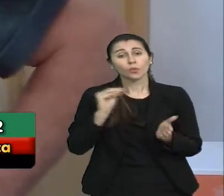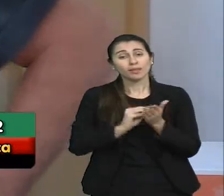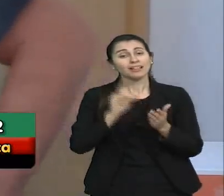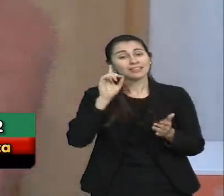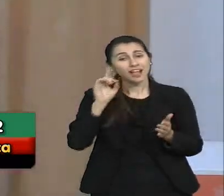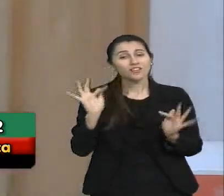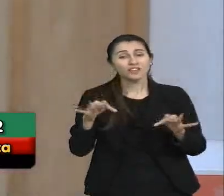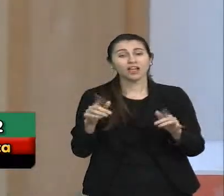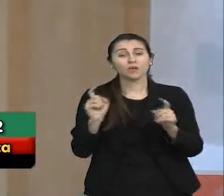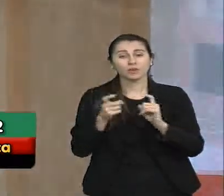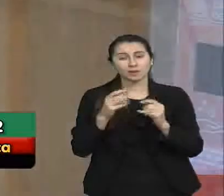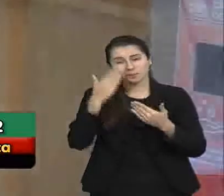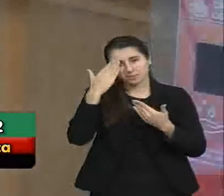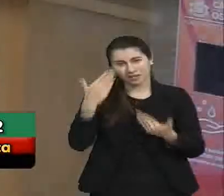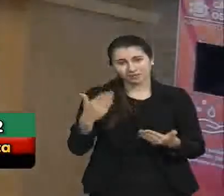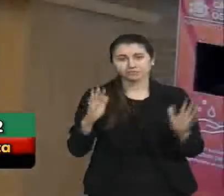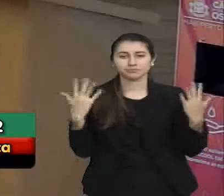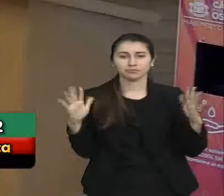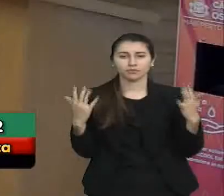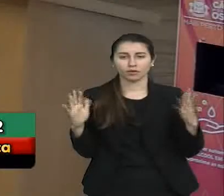muito. Obrigada.